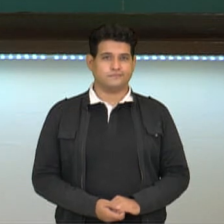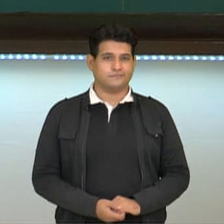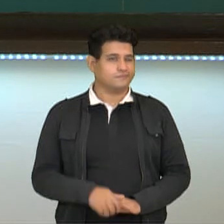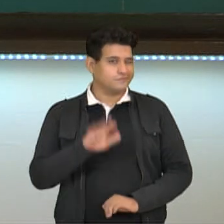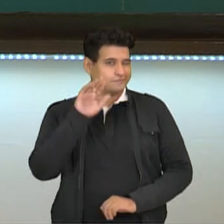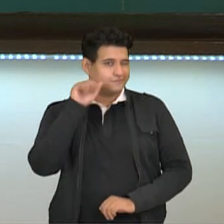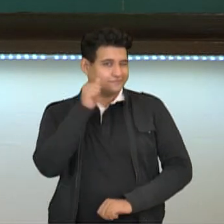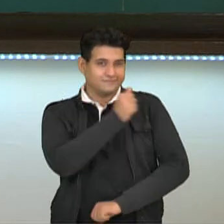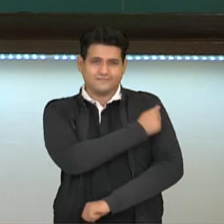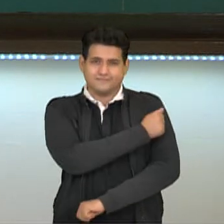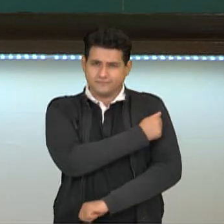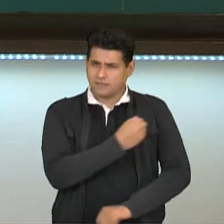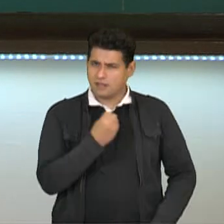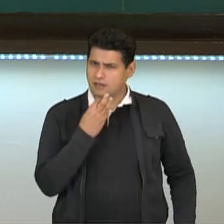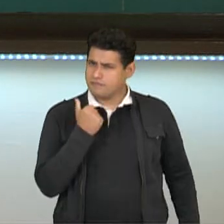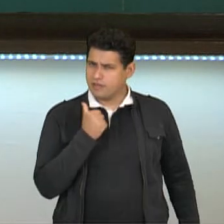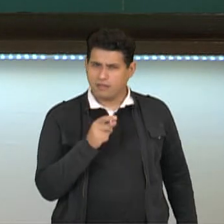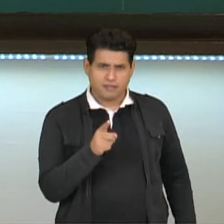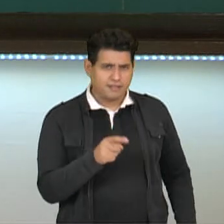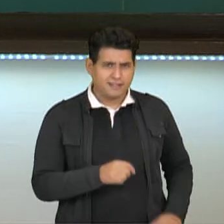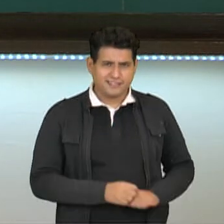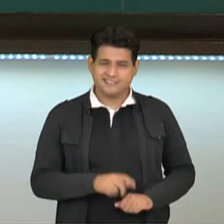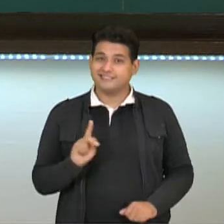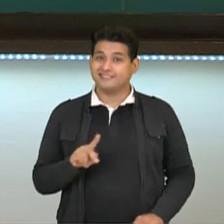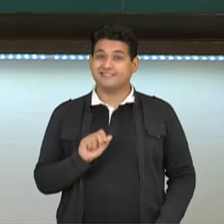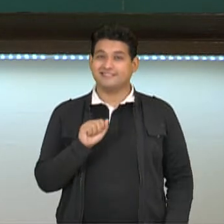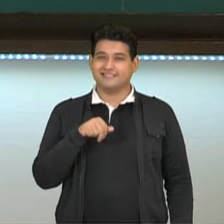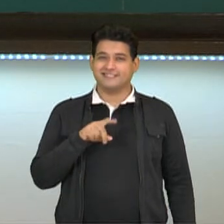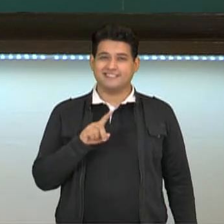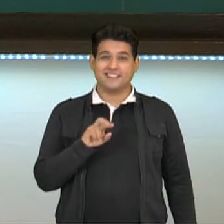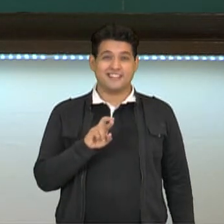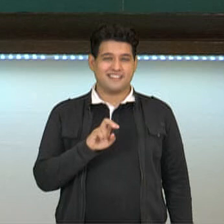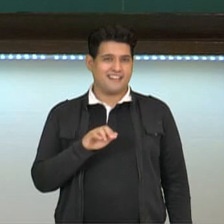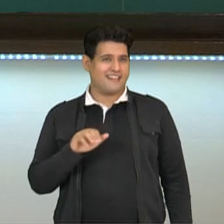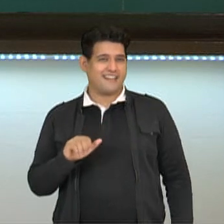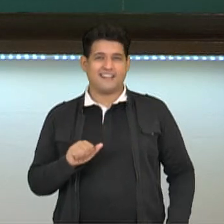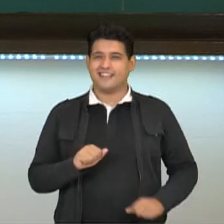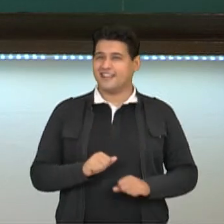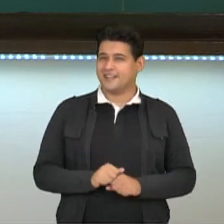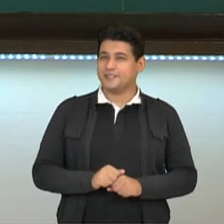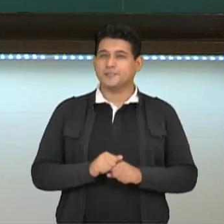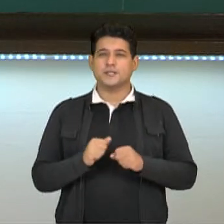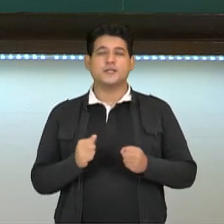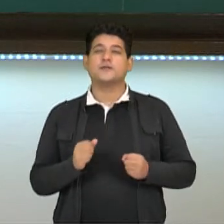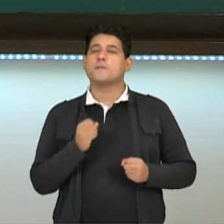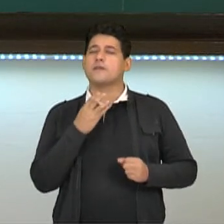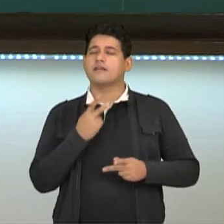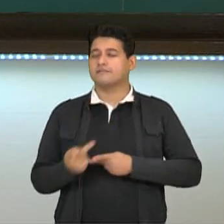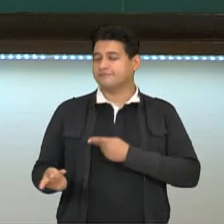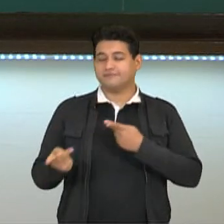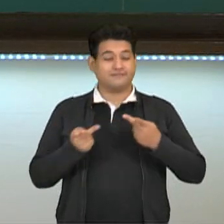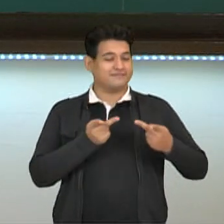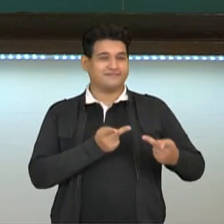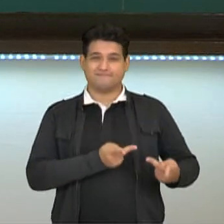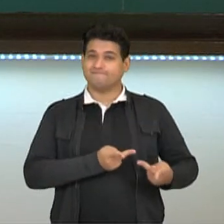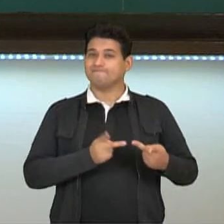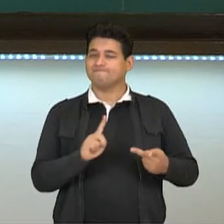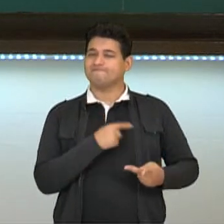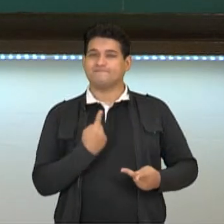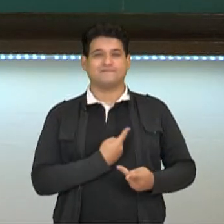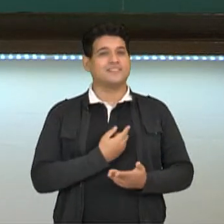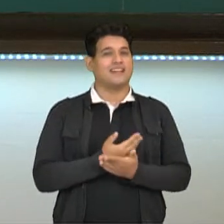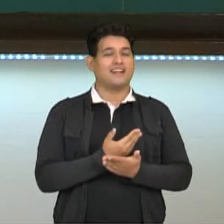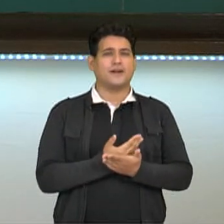Hello students, how are you? I'm Teacher Andrea and you are welcome. Vocês são muito bem-vindos à nossa